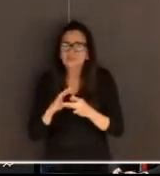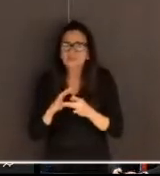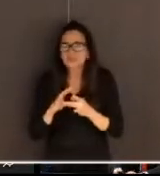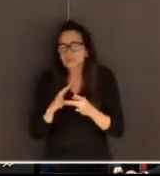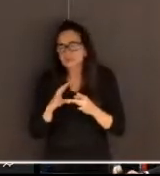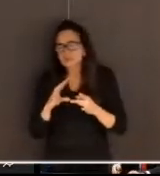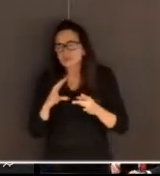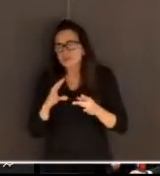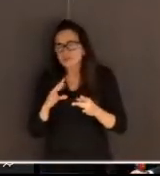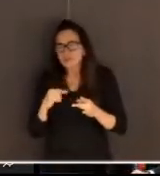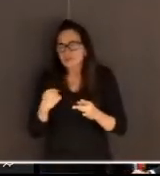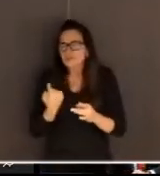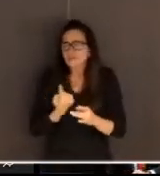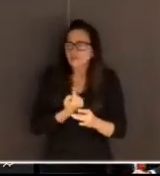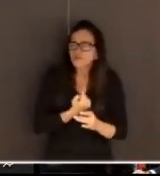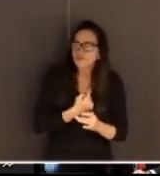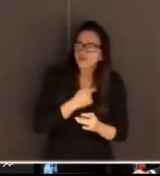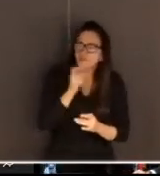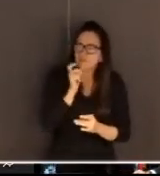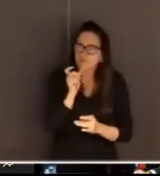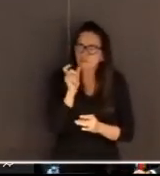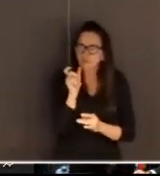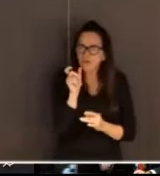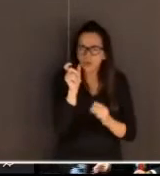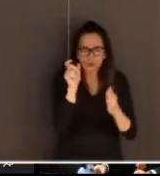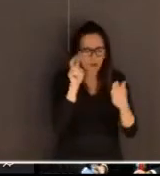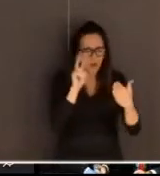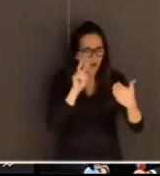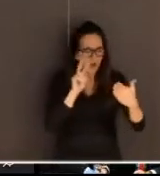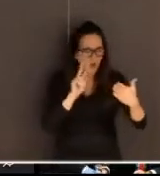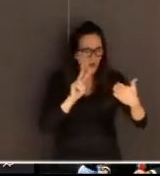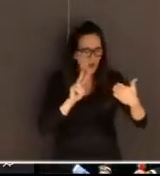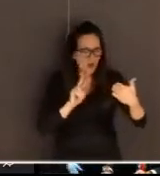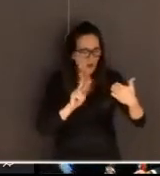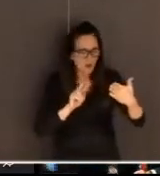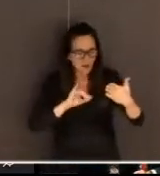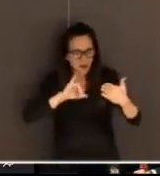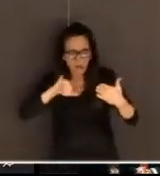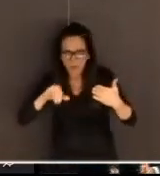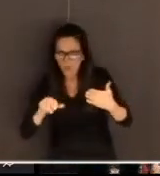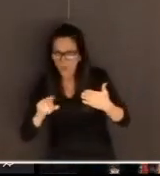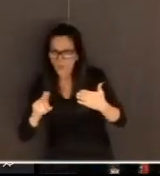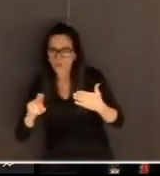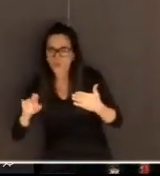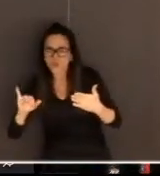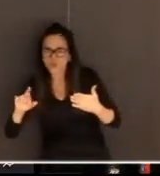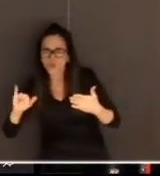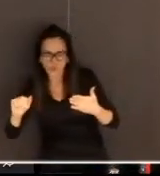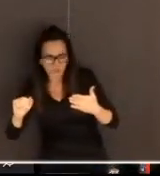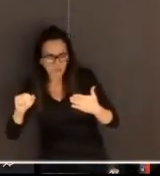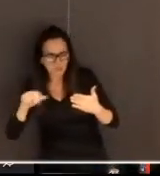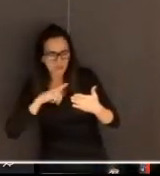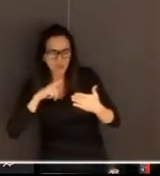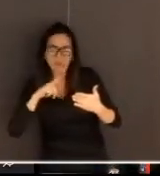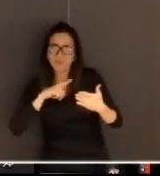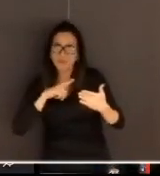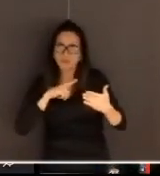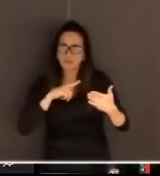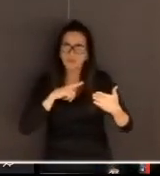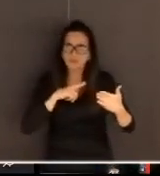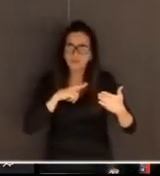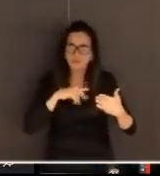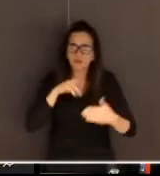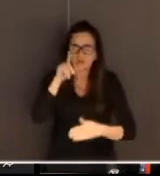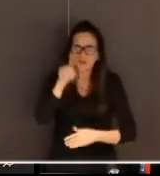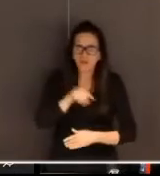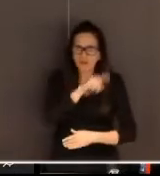à pronúncia ou por mera leitura de pronúncia, porque os jurados têm a pronúncia em suas mãos. Não há o porquê de anular um